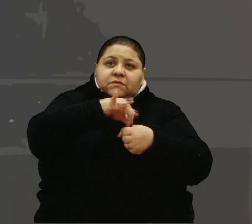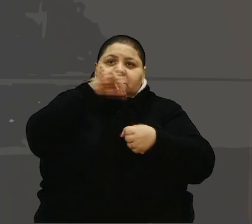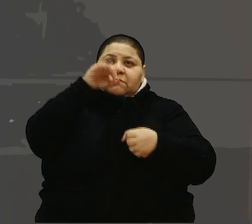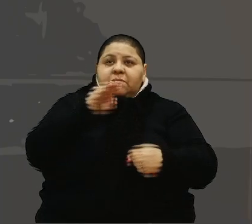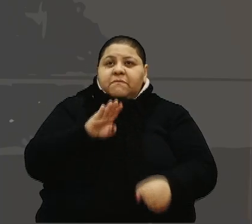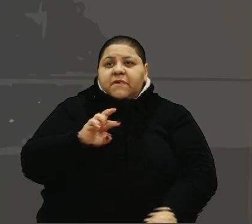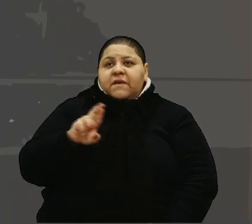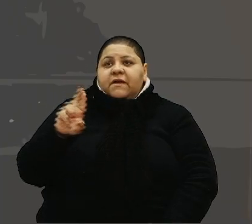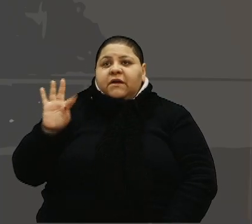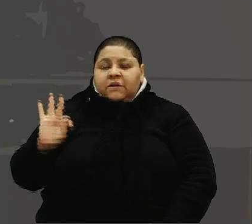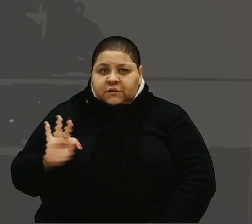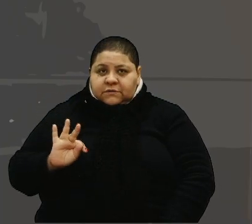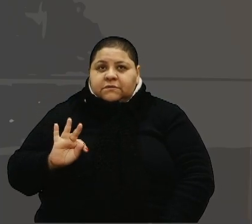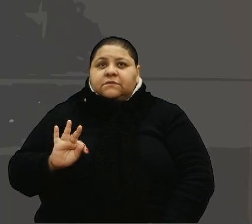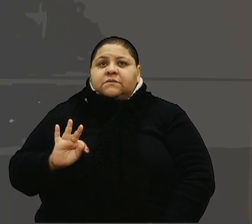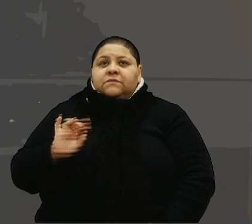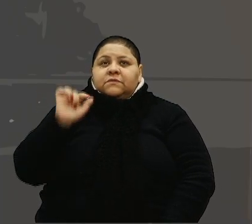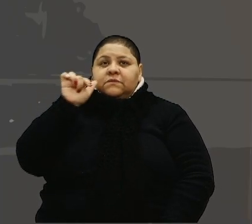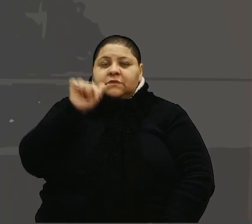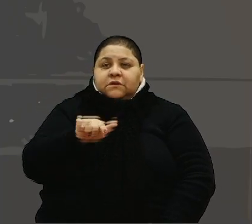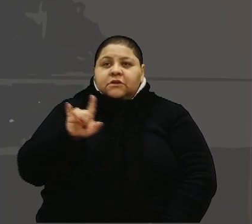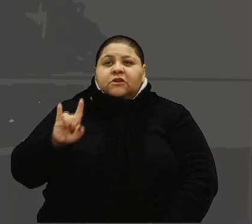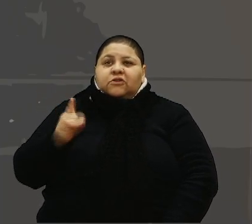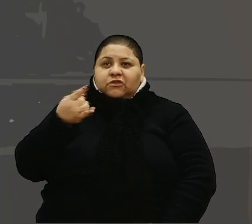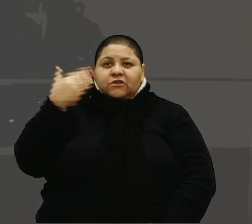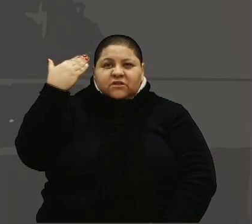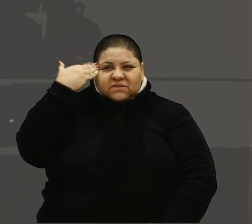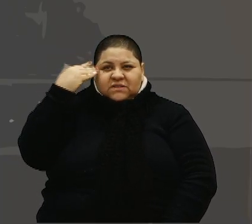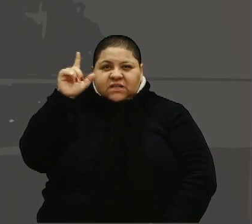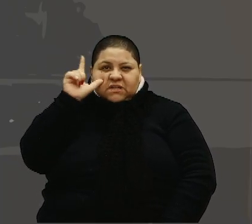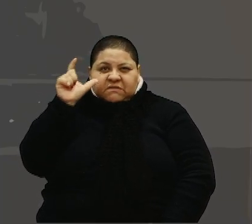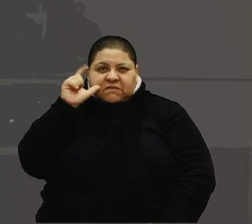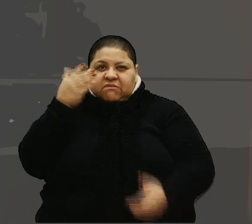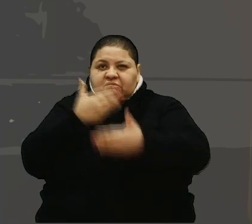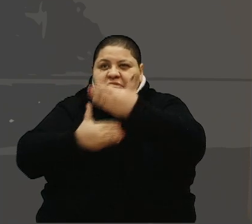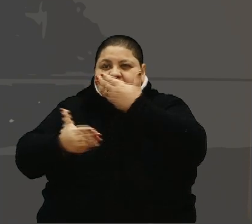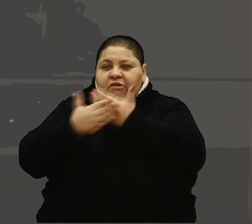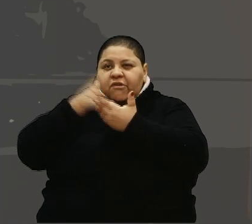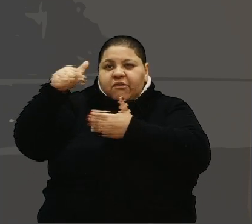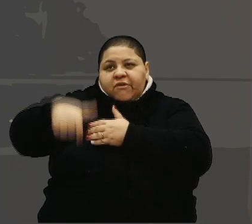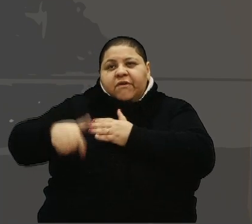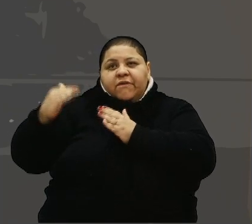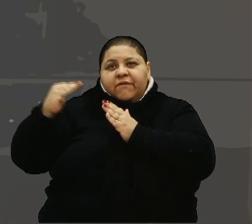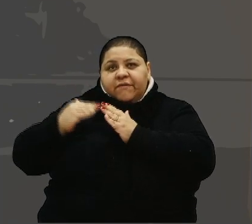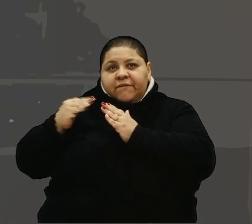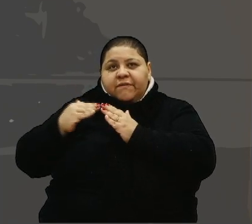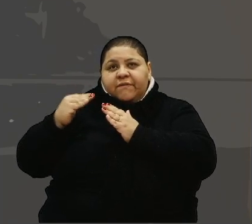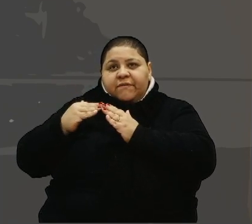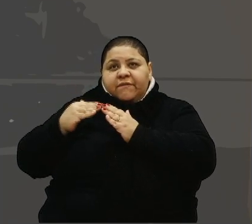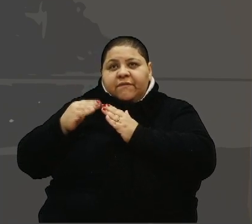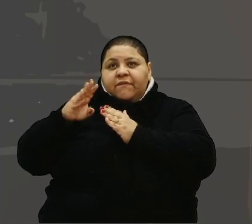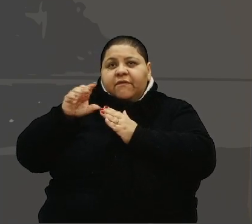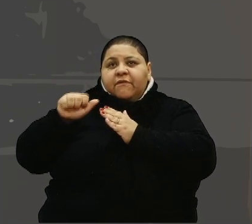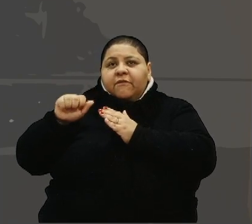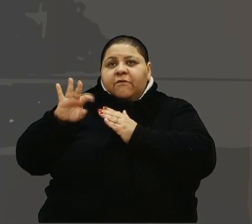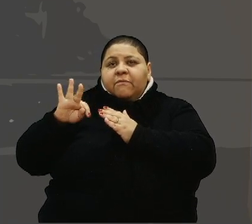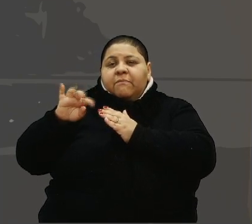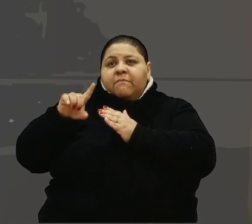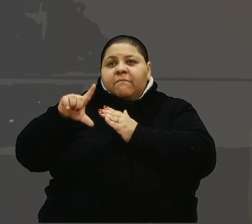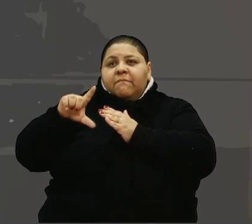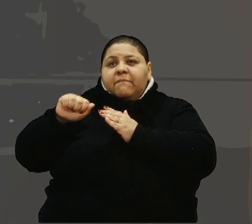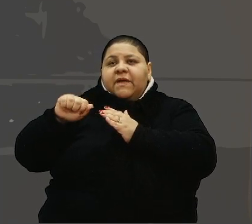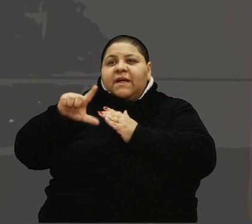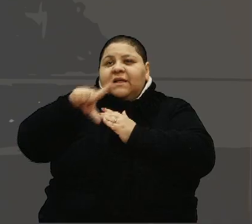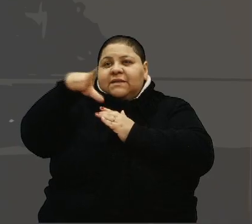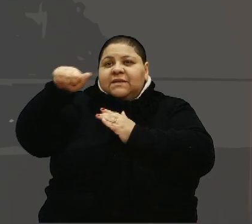BRT. E essa, por último, que eu sei que interessa muitos vereadores da casa, que é o batalhão de terminal, né,